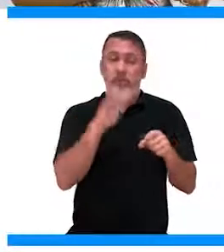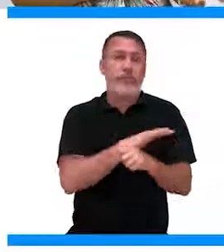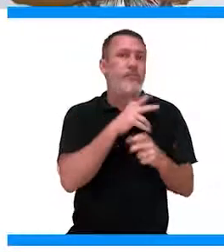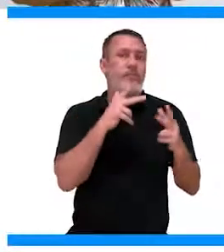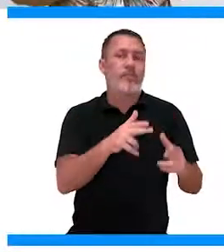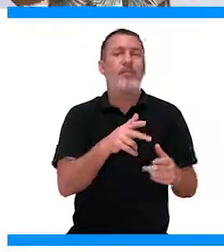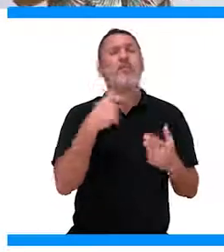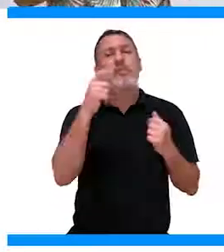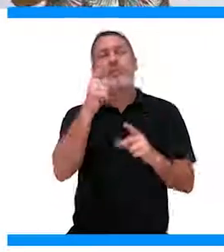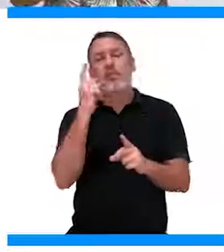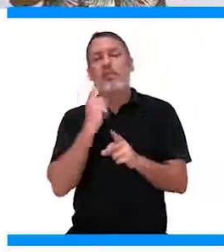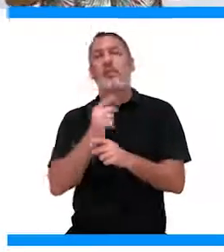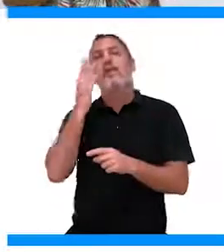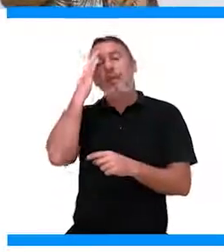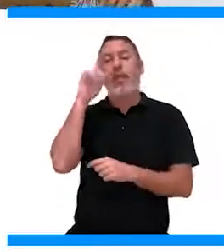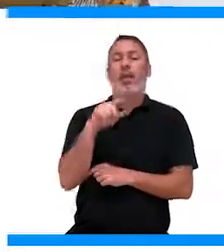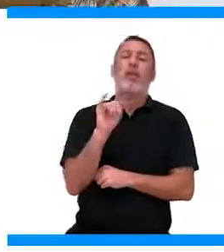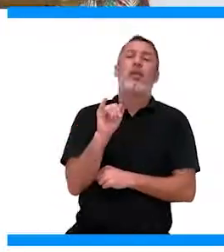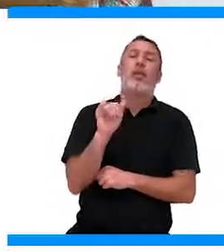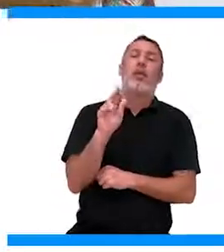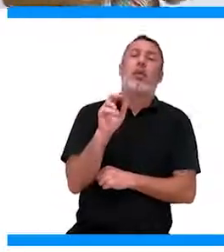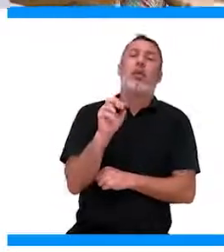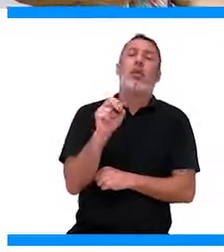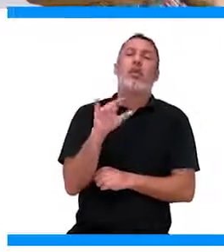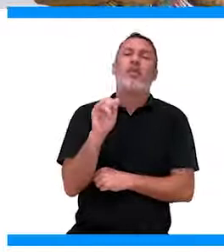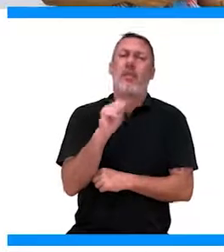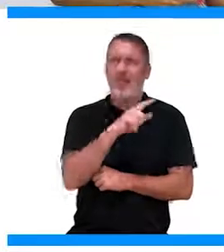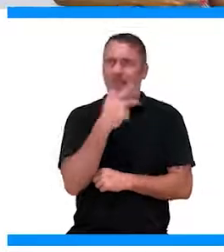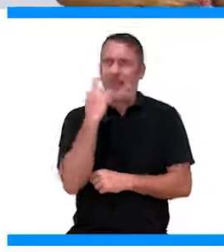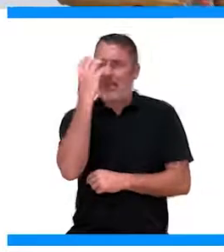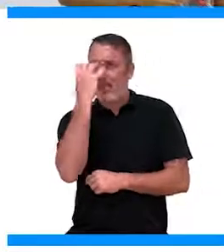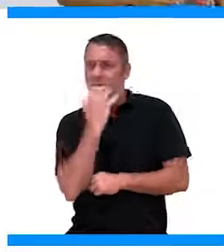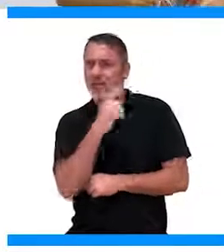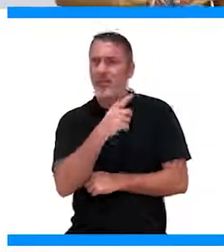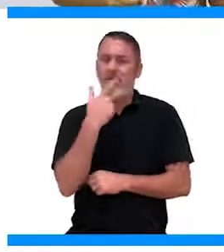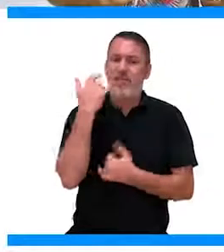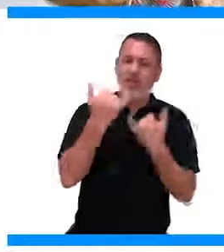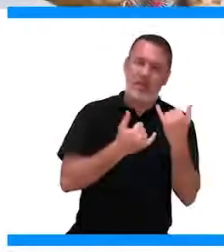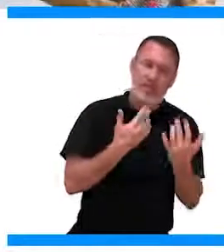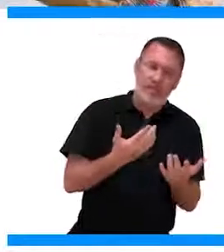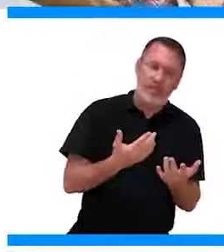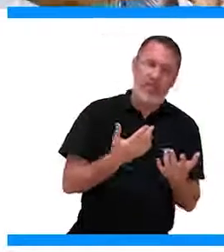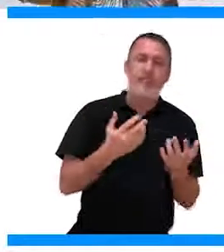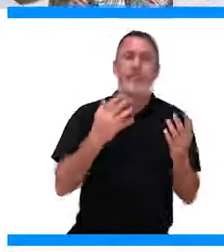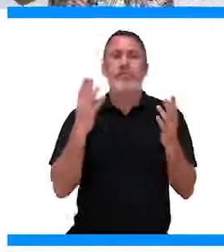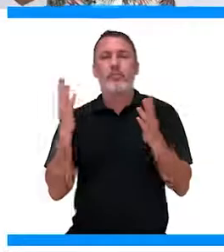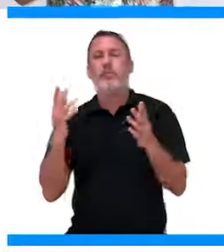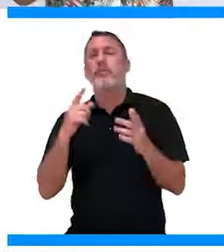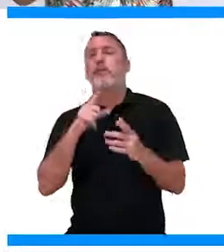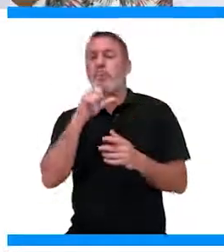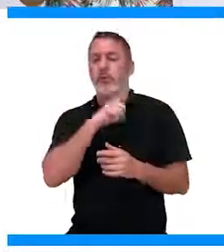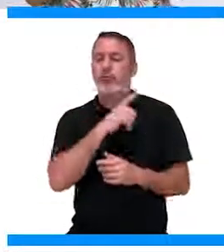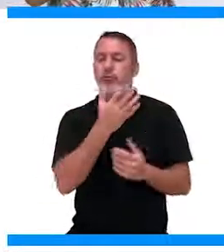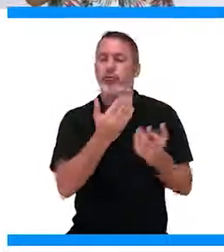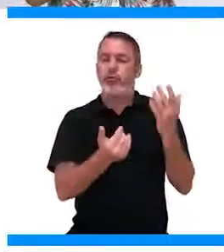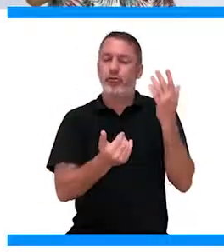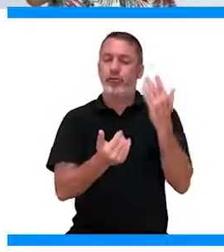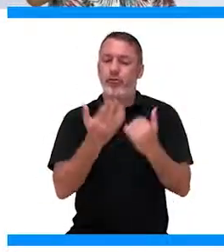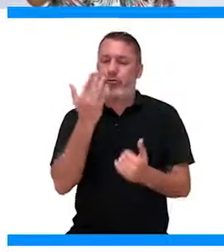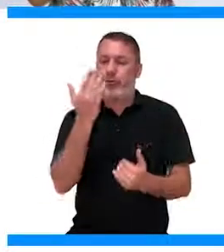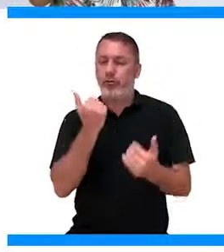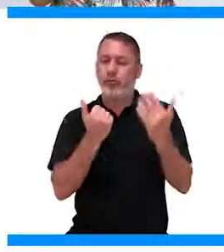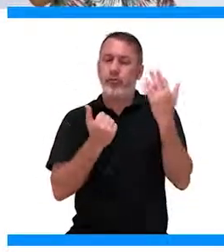crítica. Então a gente tem que saber identificar a ironia também nos textos e saber fazer a relação. E ir